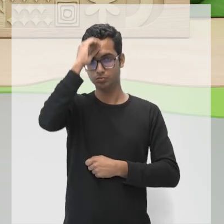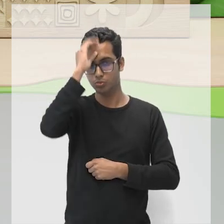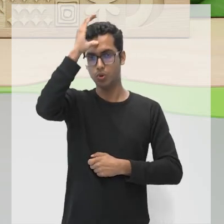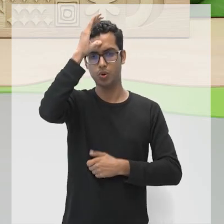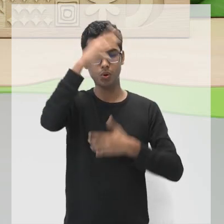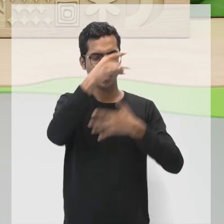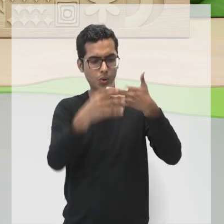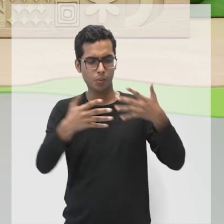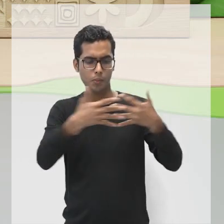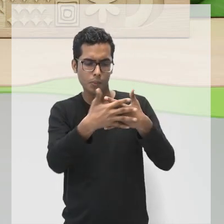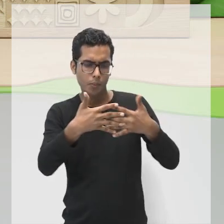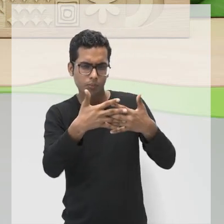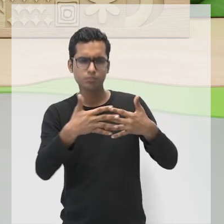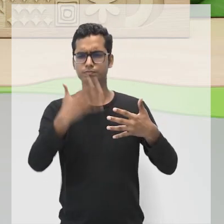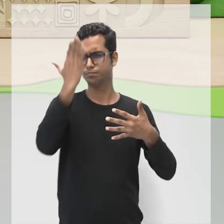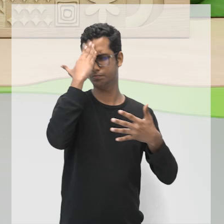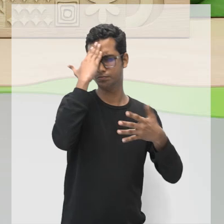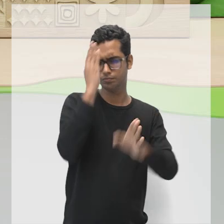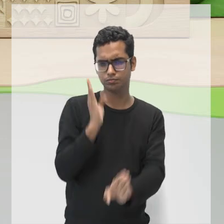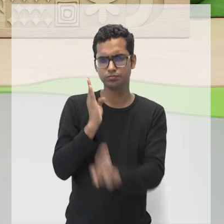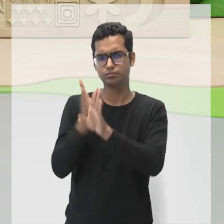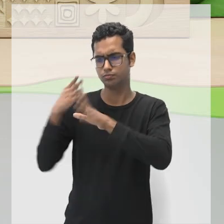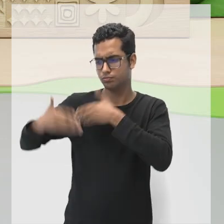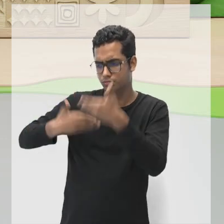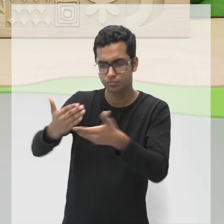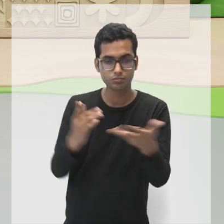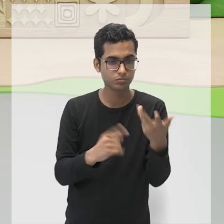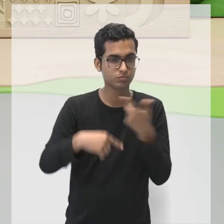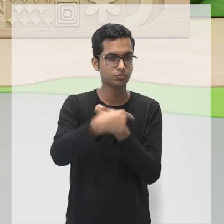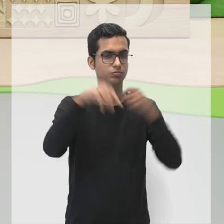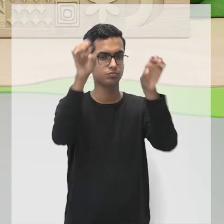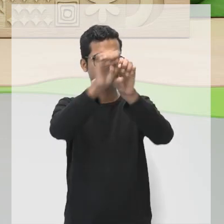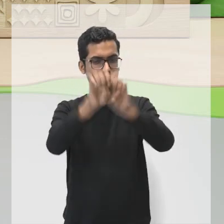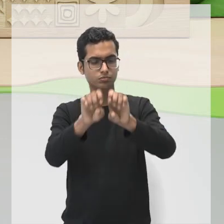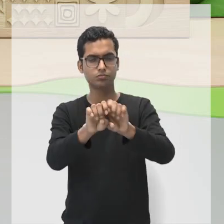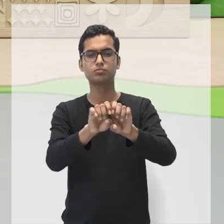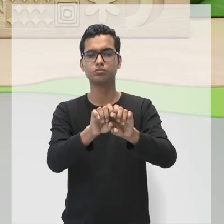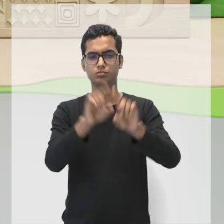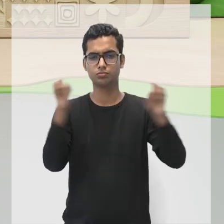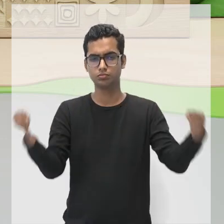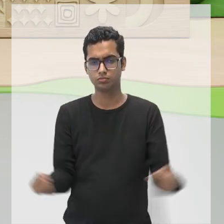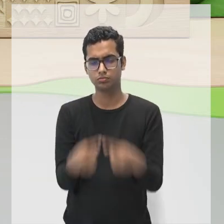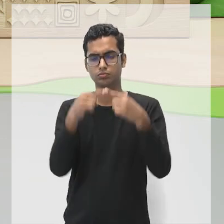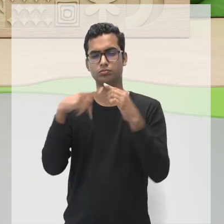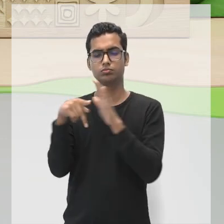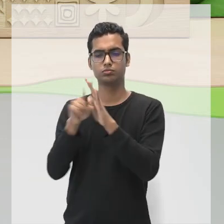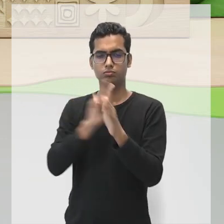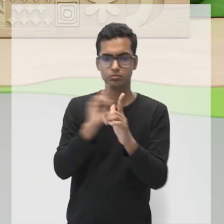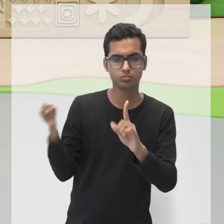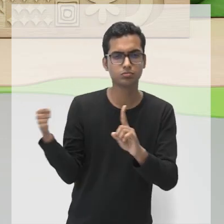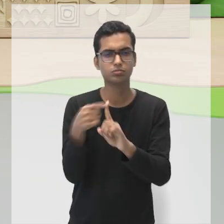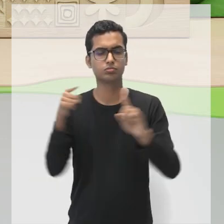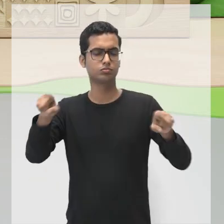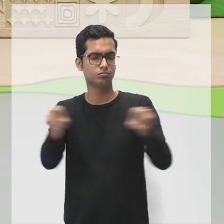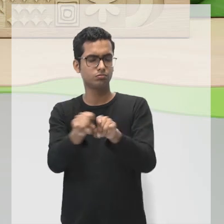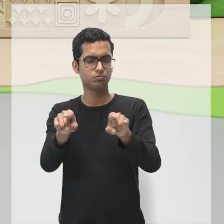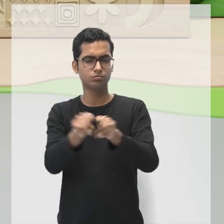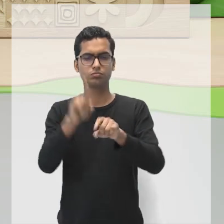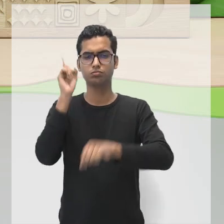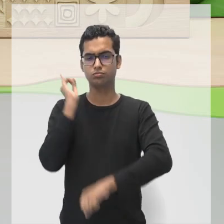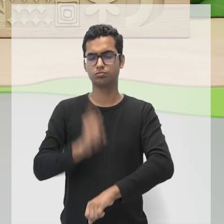sobre os tecidos, você vai ver que ela vai ter um formato conforme a sua função, né, e